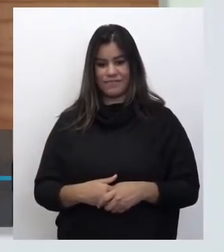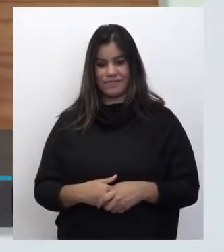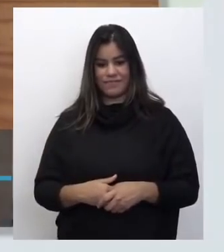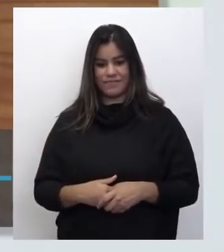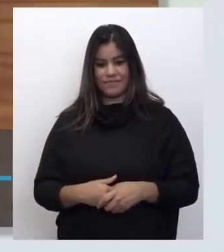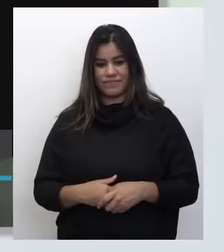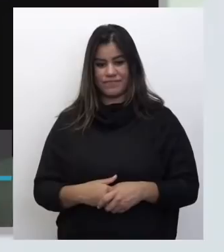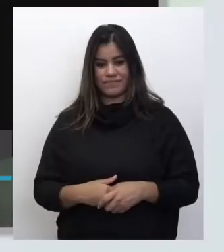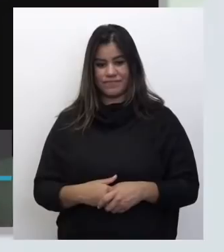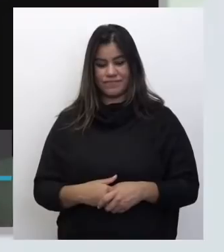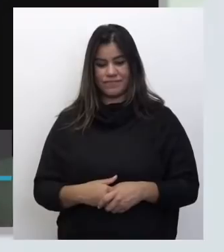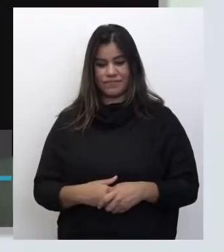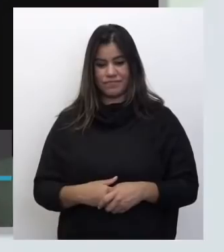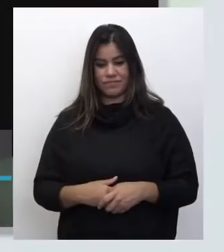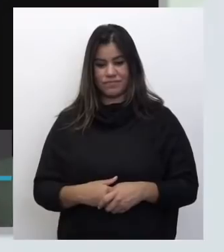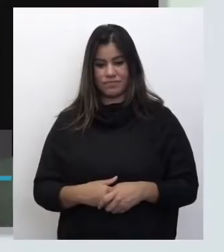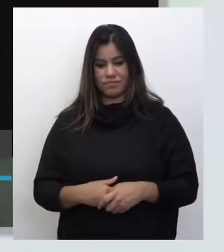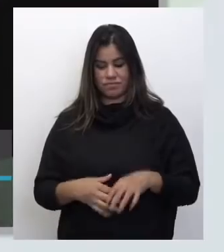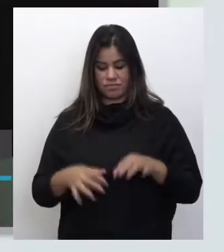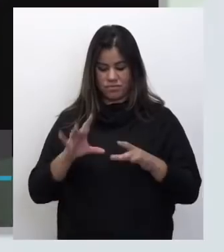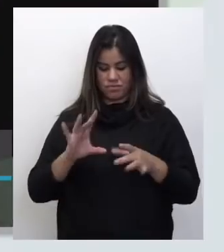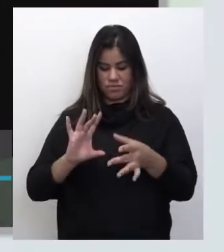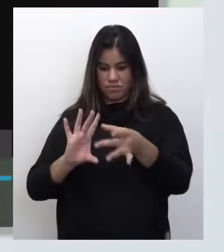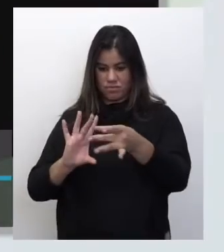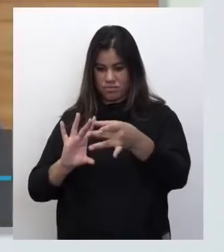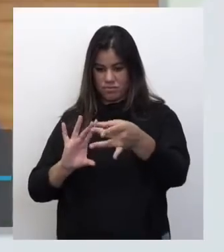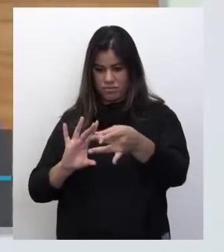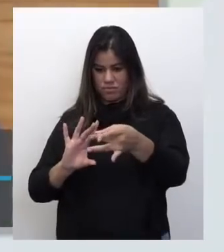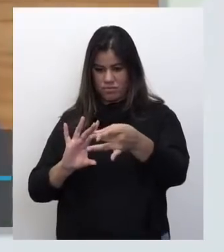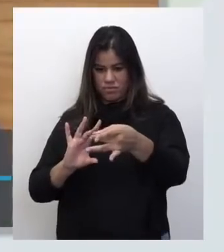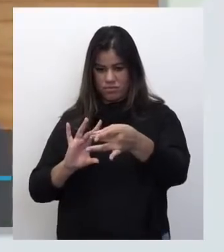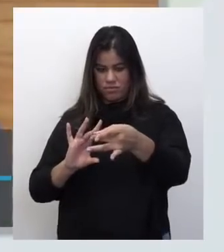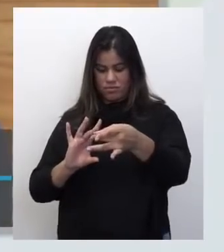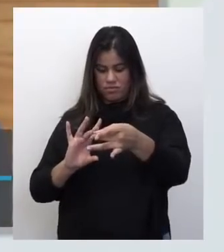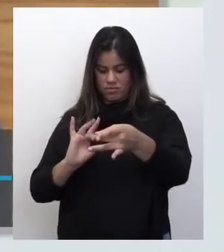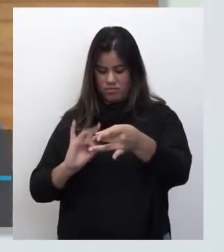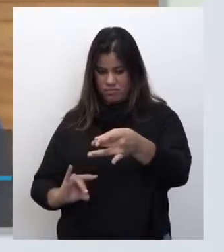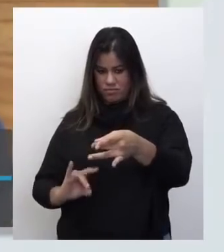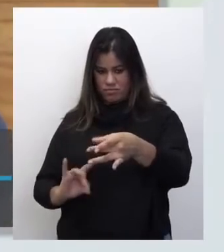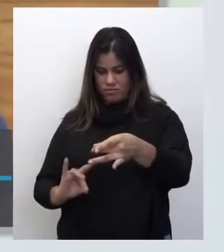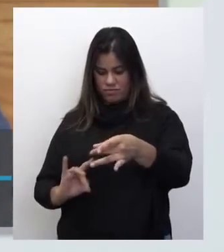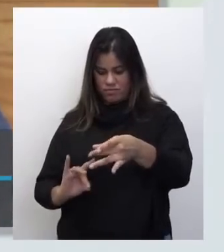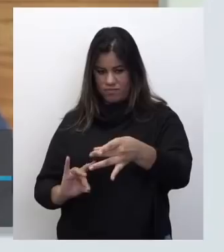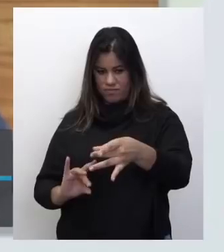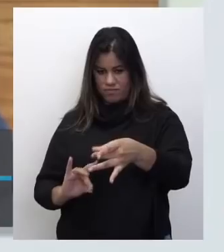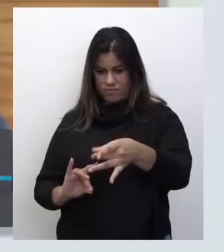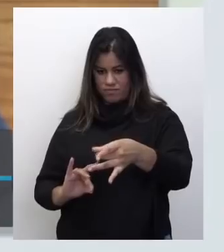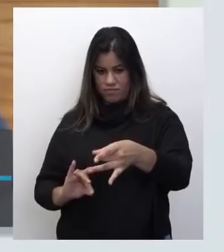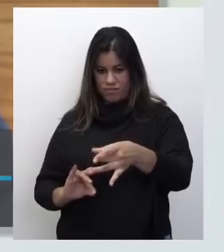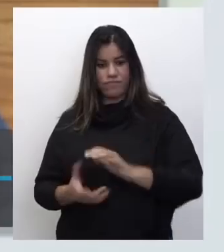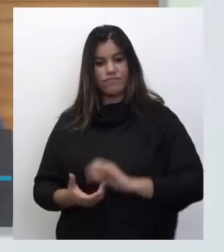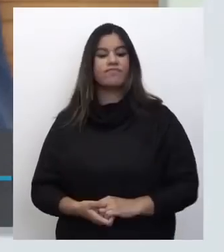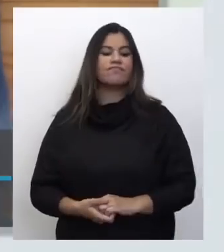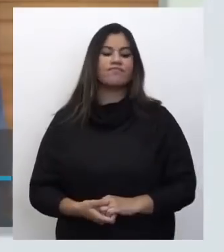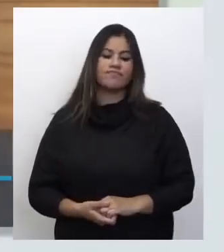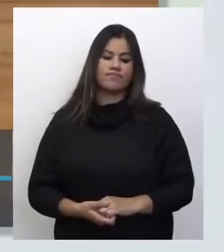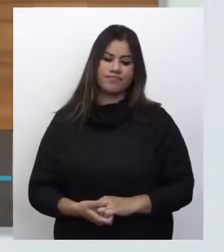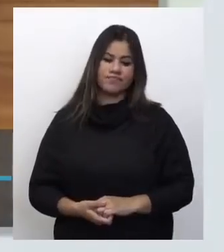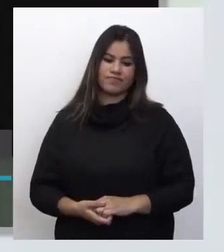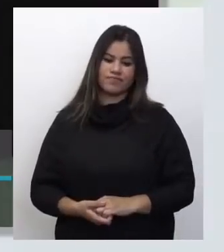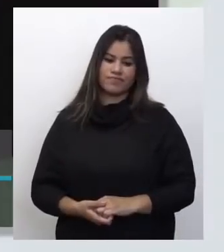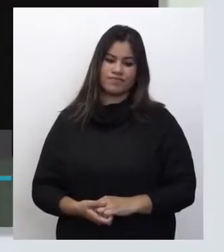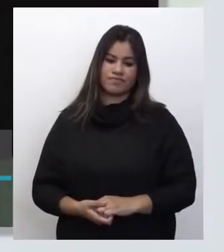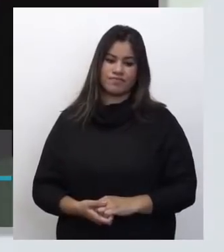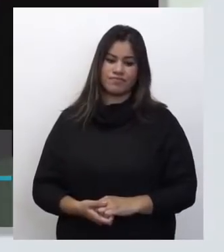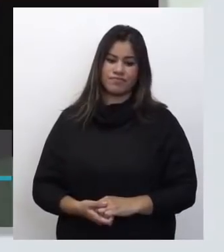Isso. Então, eu vou grudar o primeiro lado da minha vista, da minha janela hackeada aqui, no meu cartão